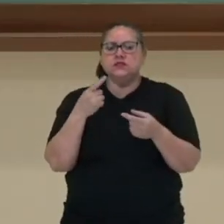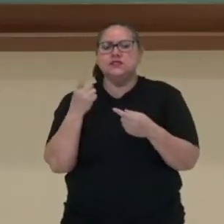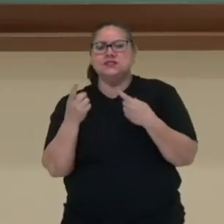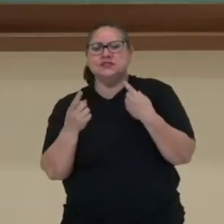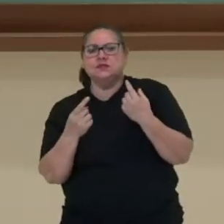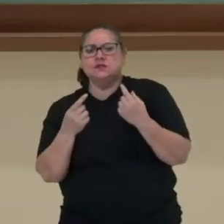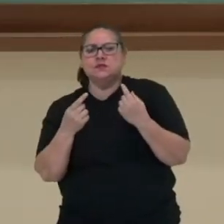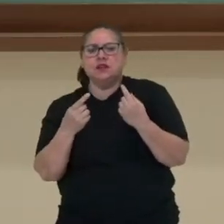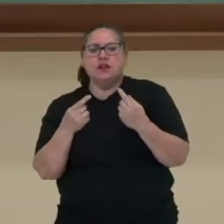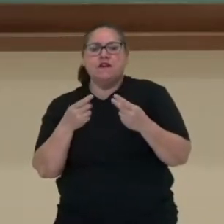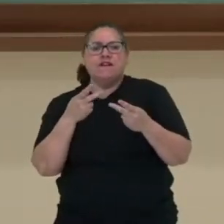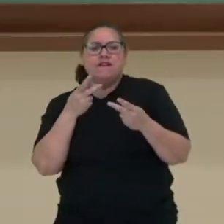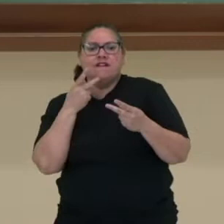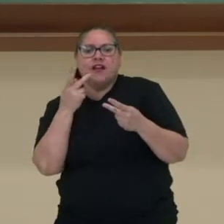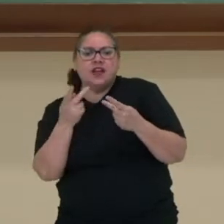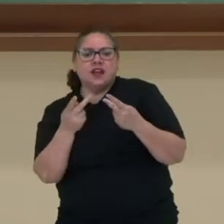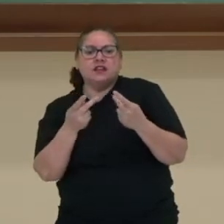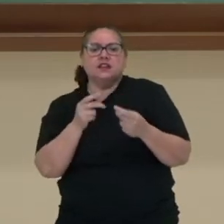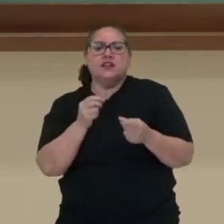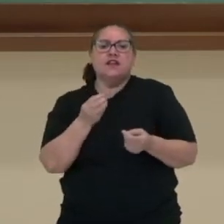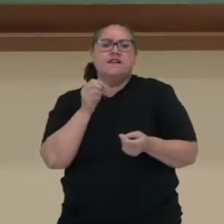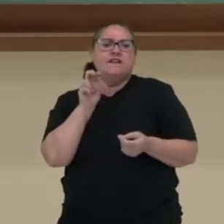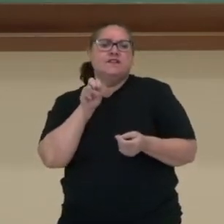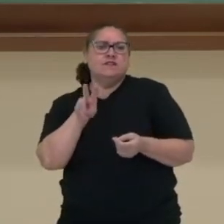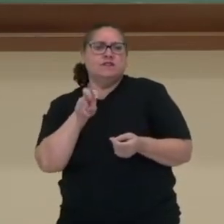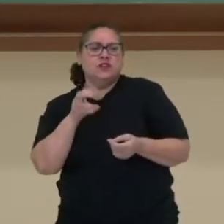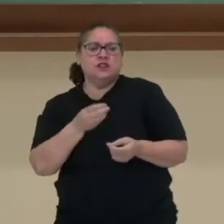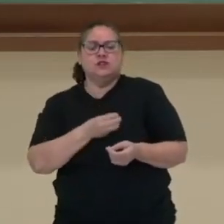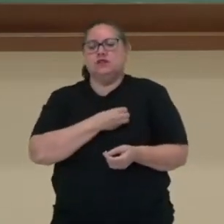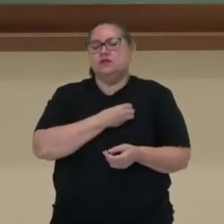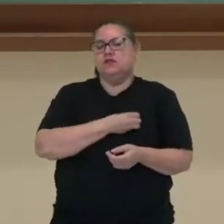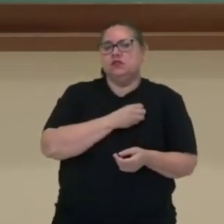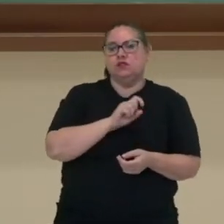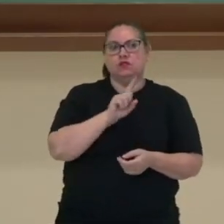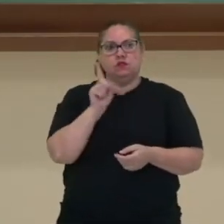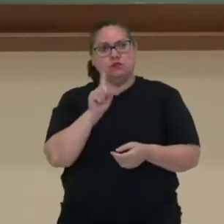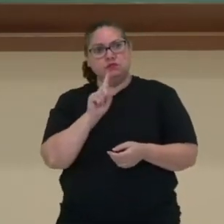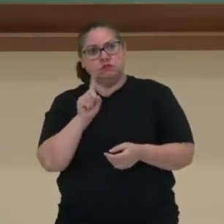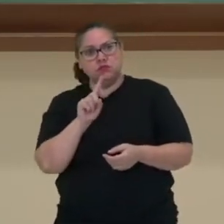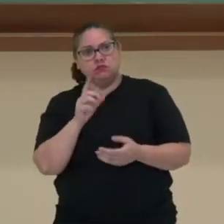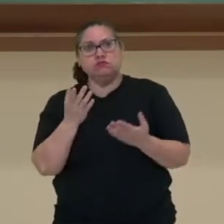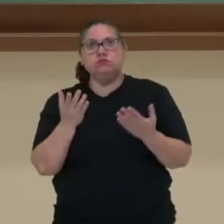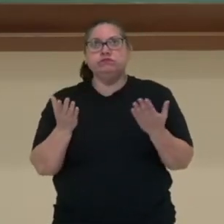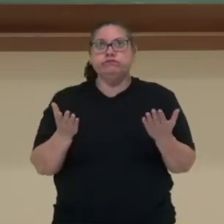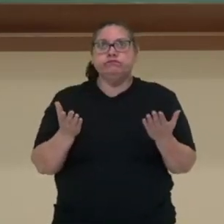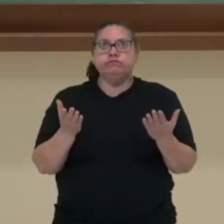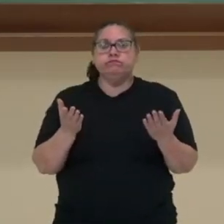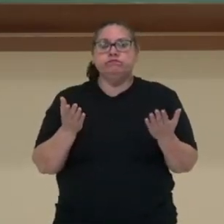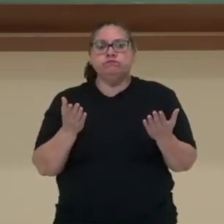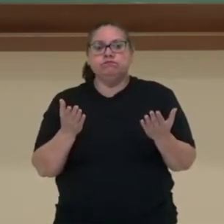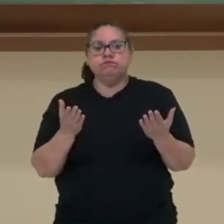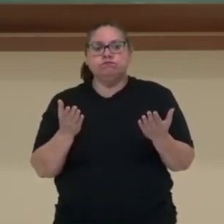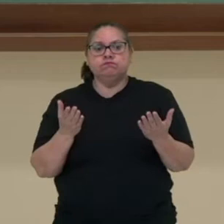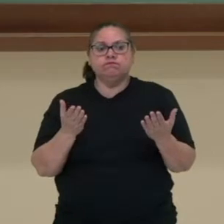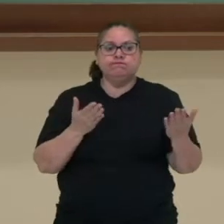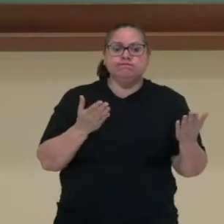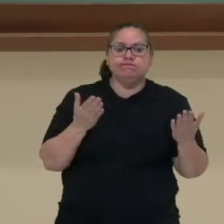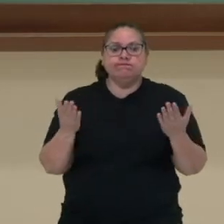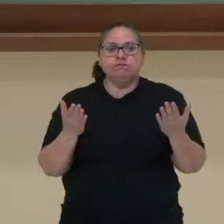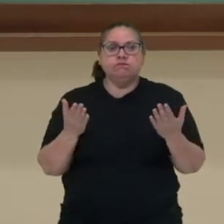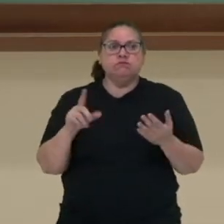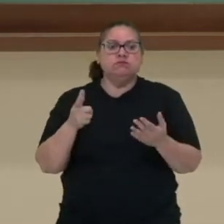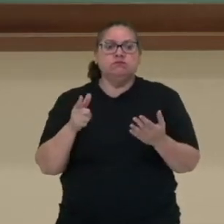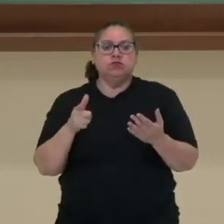essa discussão se vírus é um ser vivo ou não é um ser vivo, é uma discussão que não